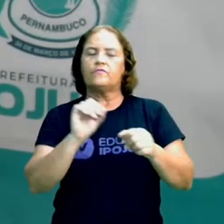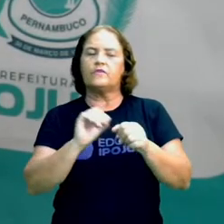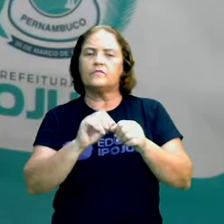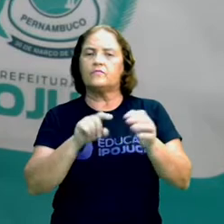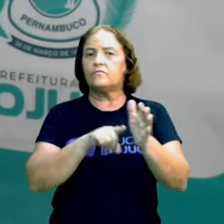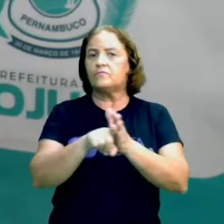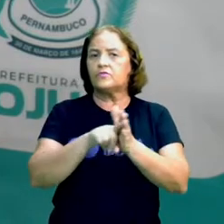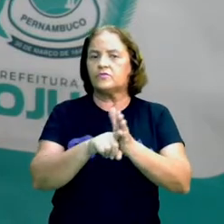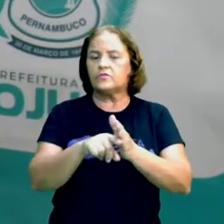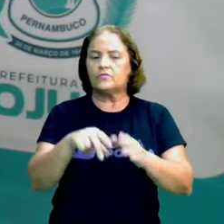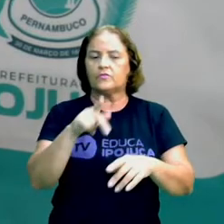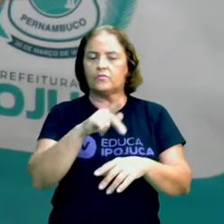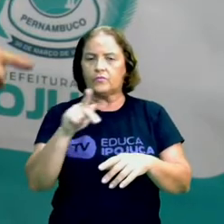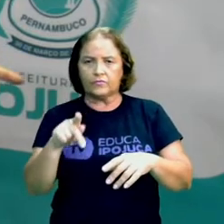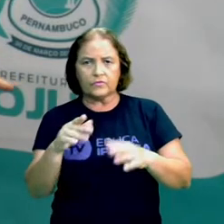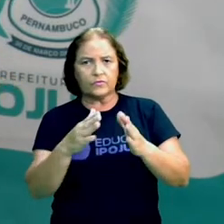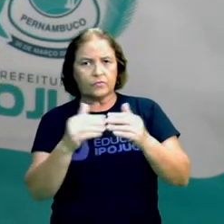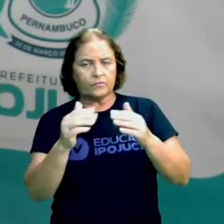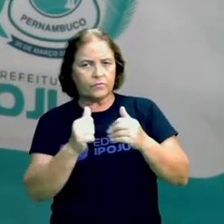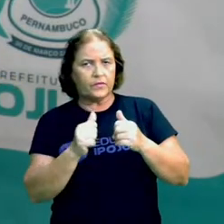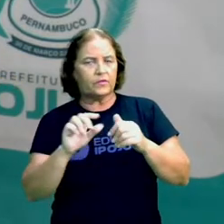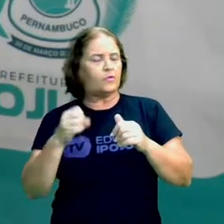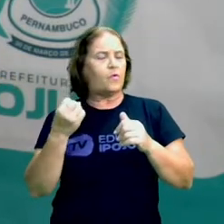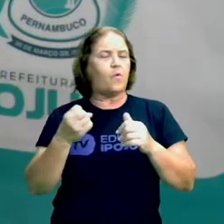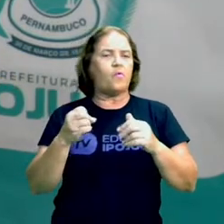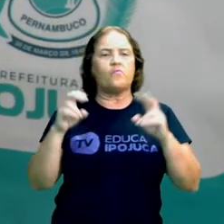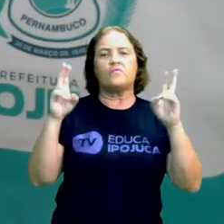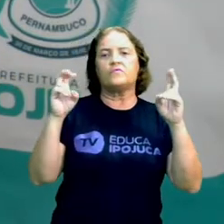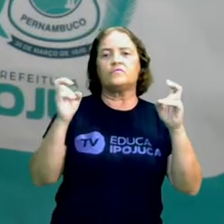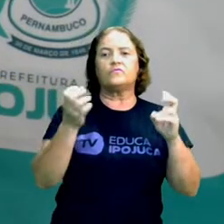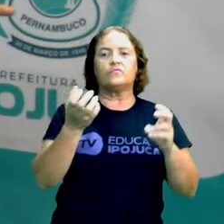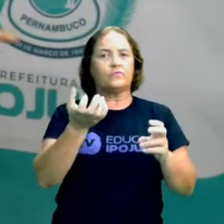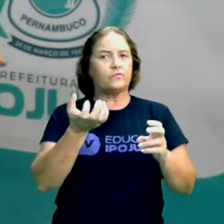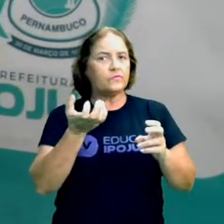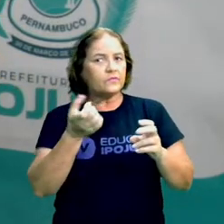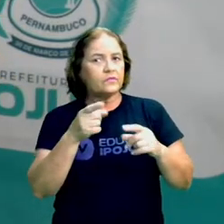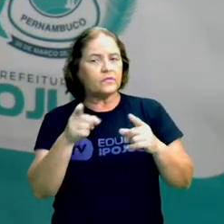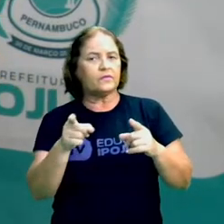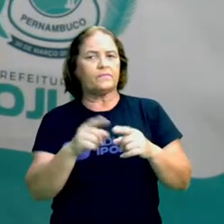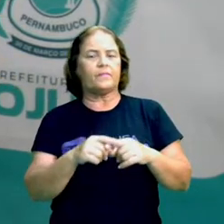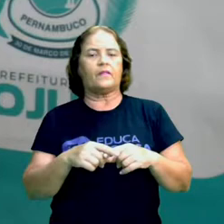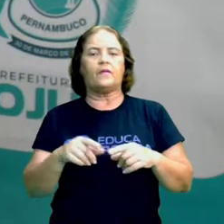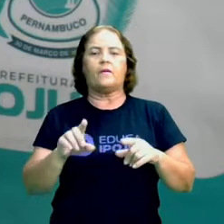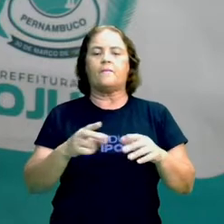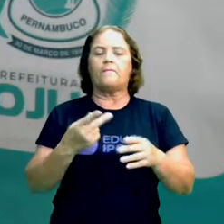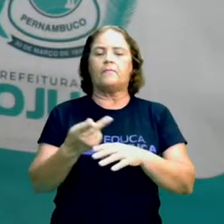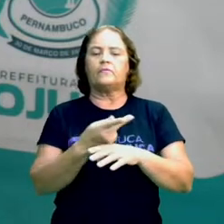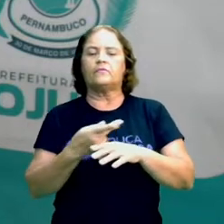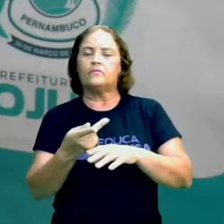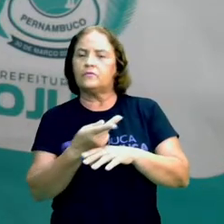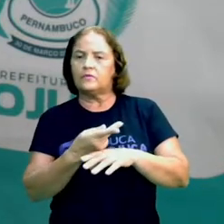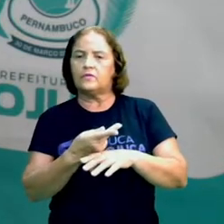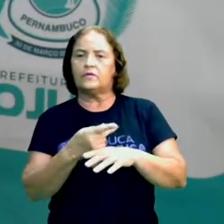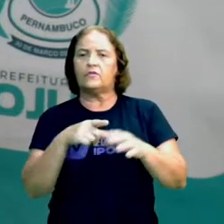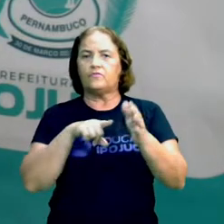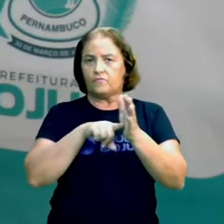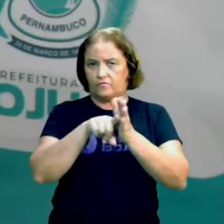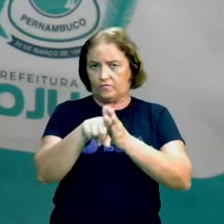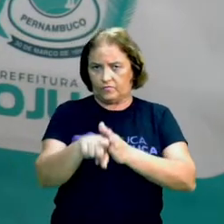você fazer uma busca de um assunto que te interessa, né? Então, buscar essas informações em fontes que